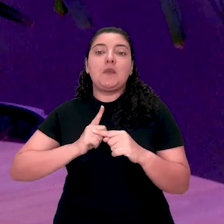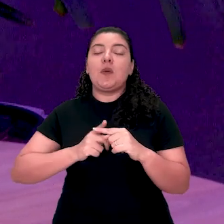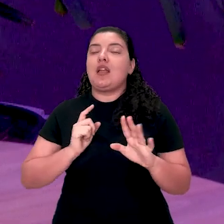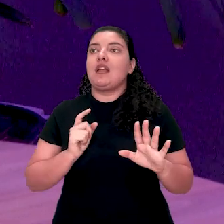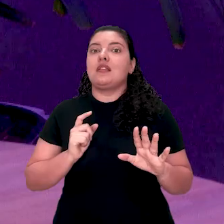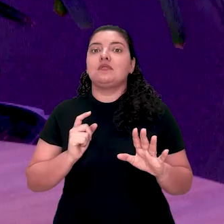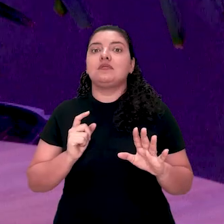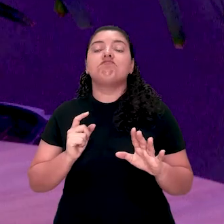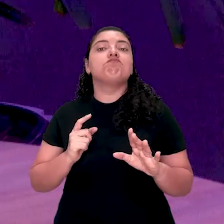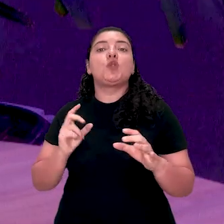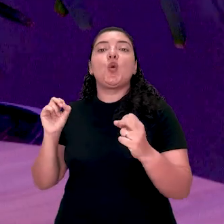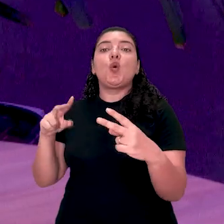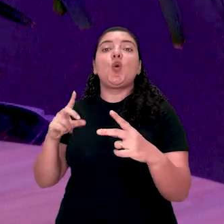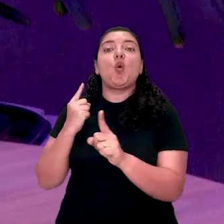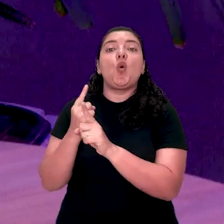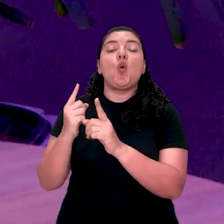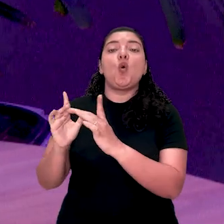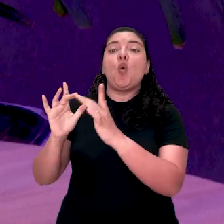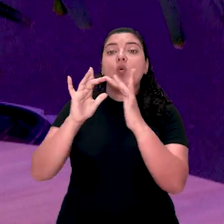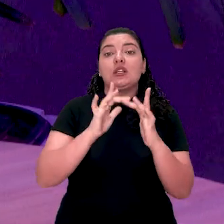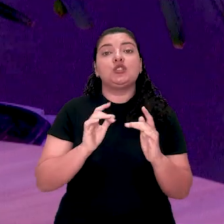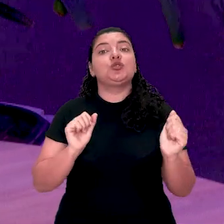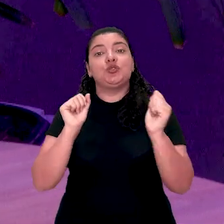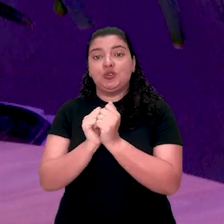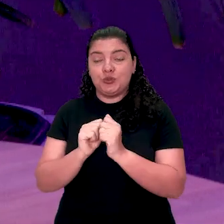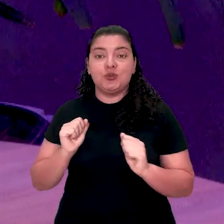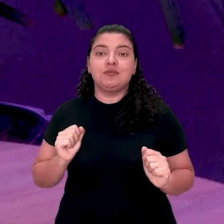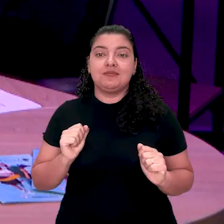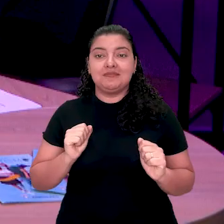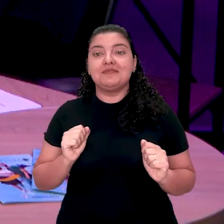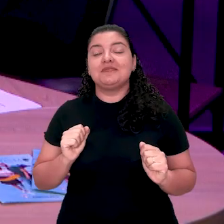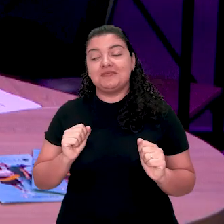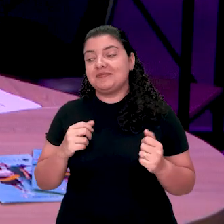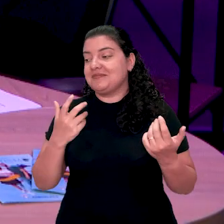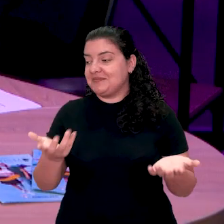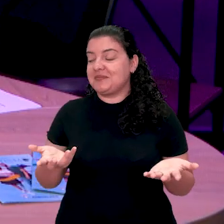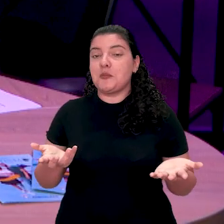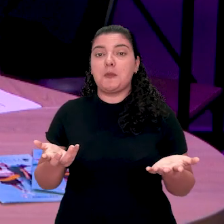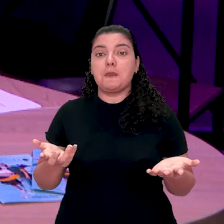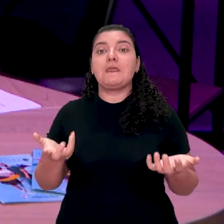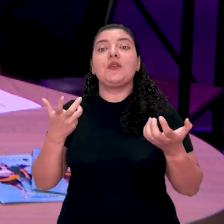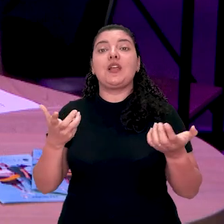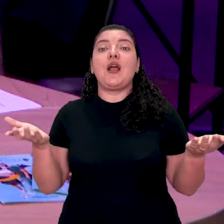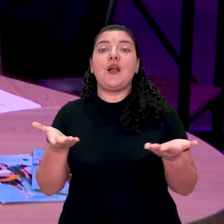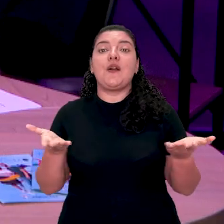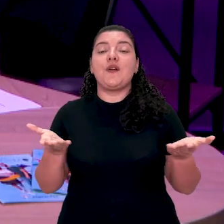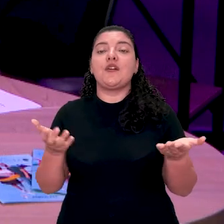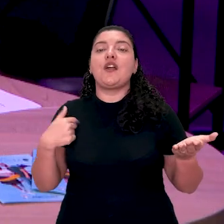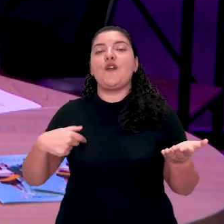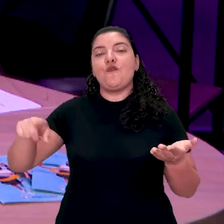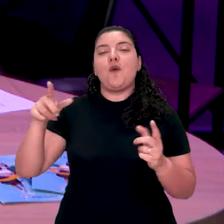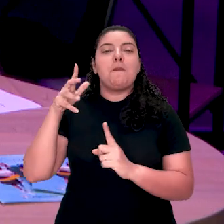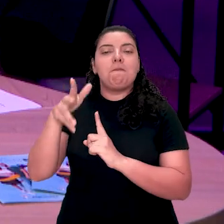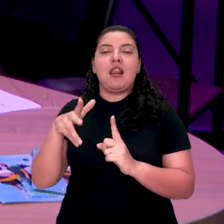não se perdeu nunca. Eu acho que a gente nunca vai se perder, viu, Lívia? Tem nem como. Não, nem como, né? Tem nem como. E eu queria que, quando eu vou